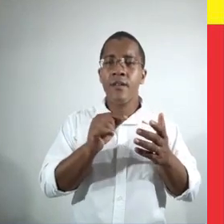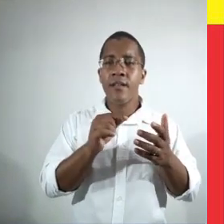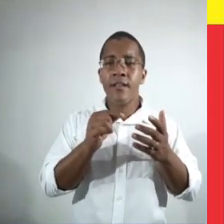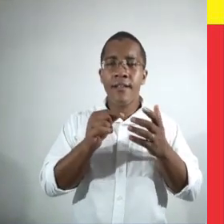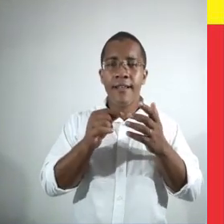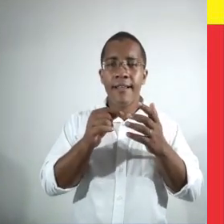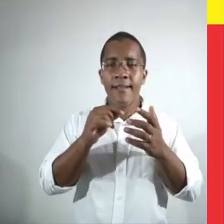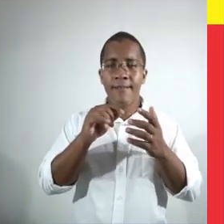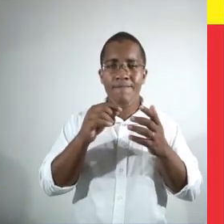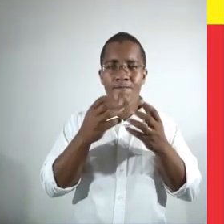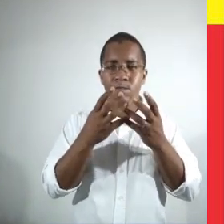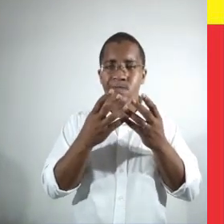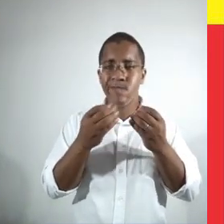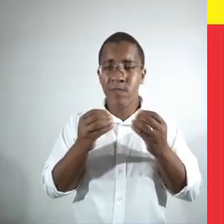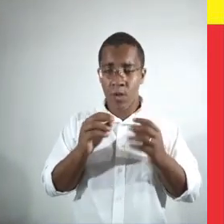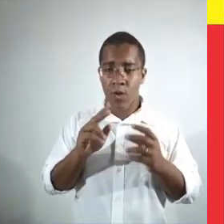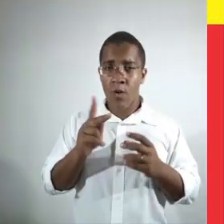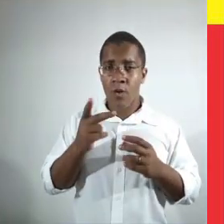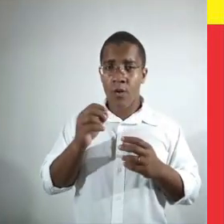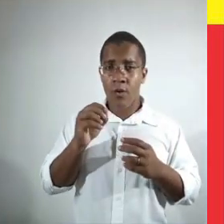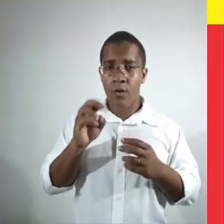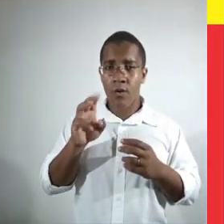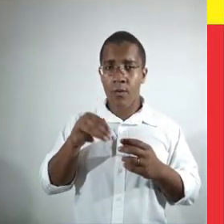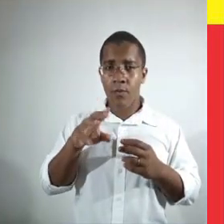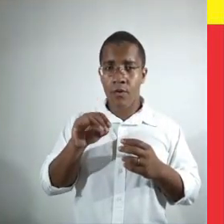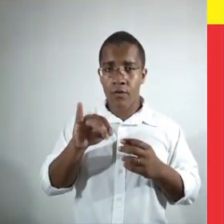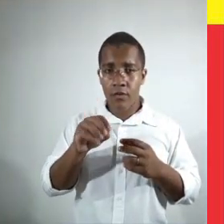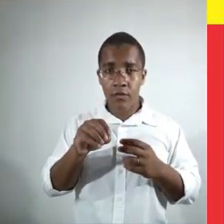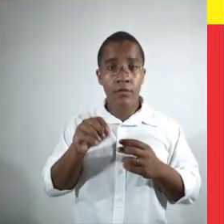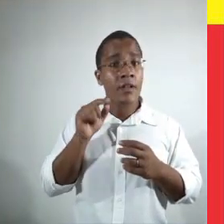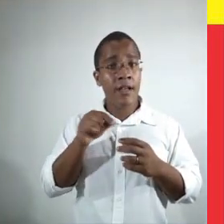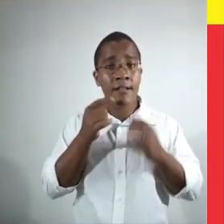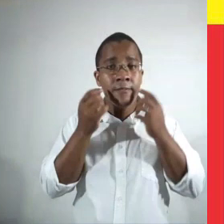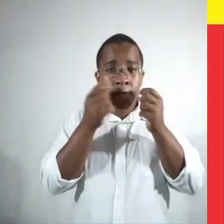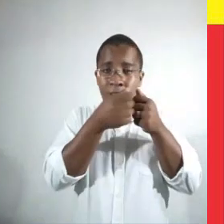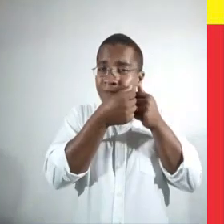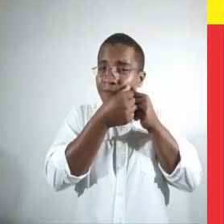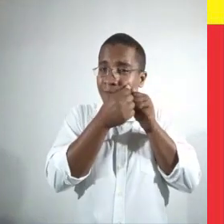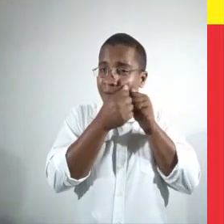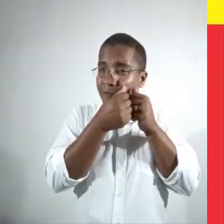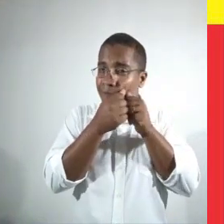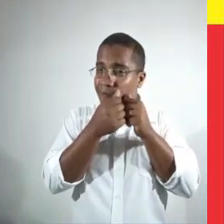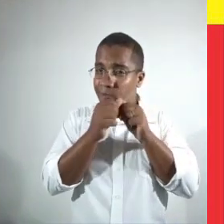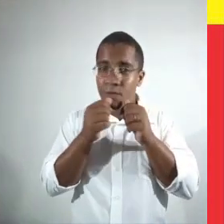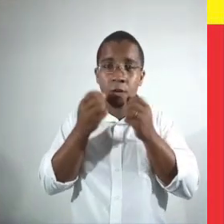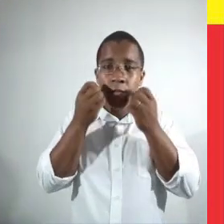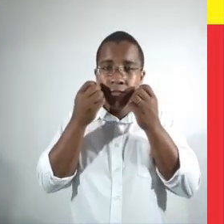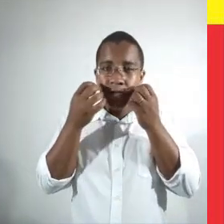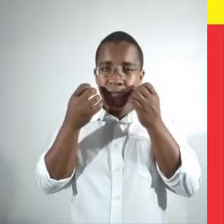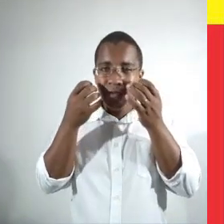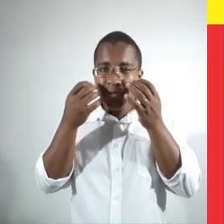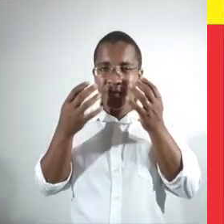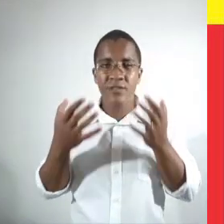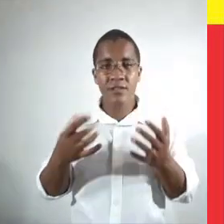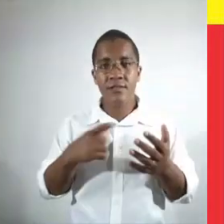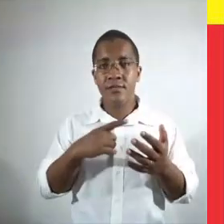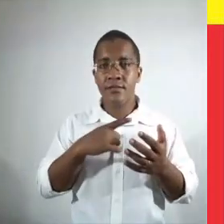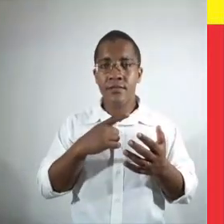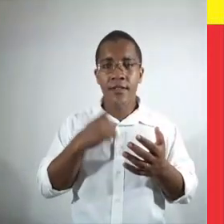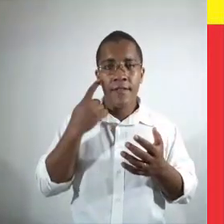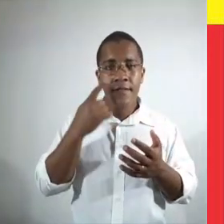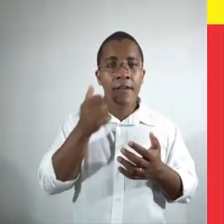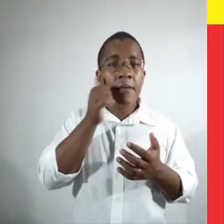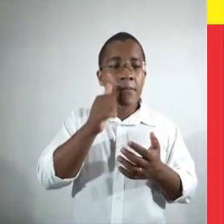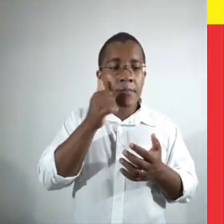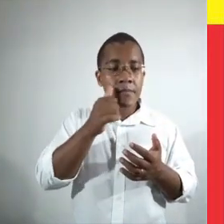com toda essa carga, né, de substâncias, vêm as espinhas, as indesejáveis espinhas. Aí note que